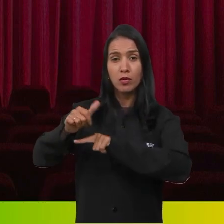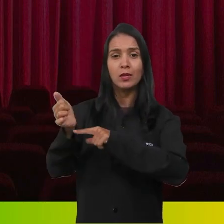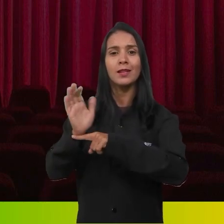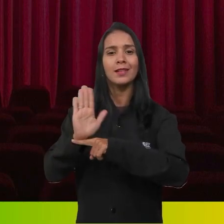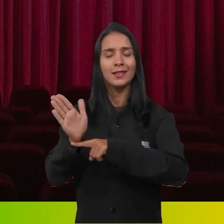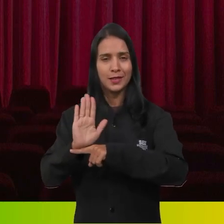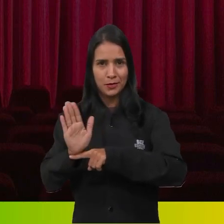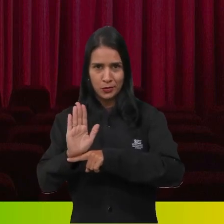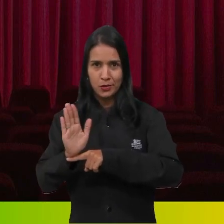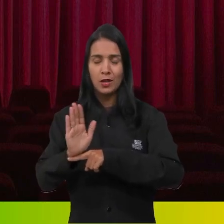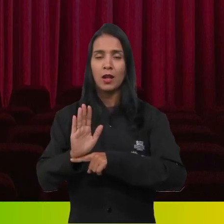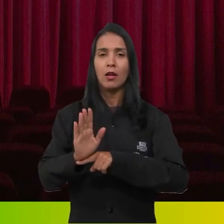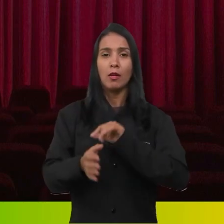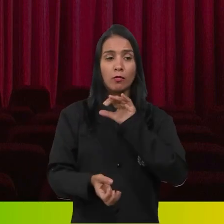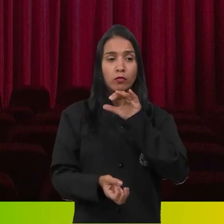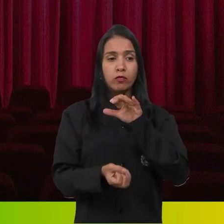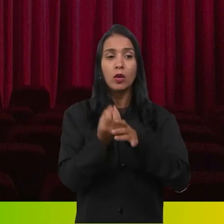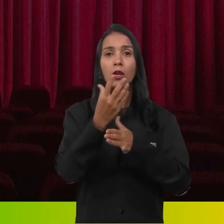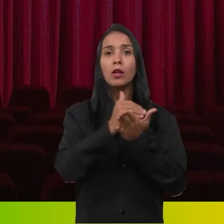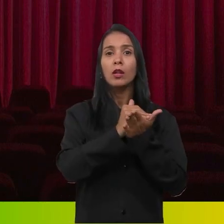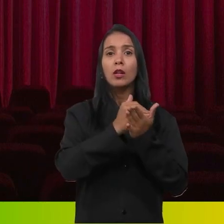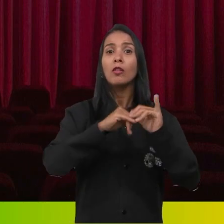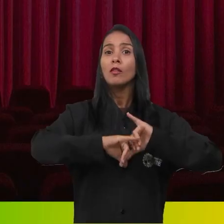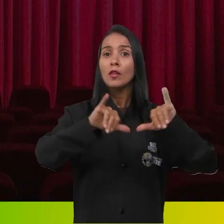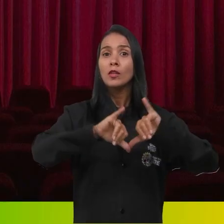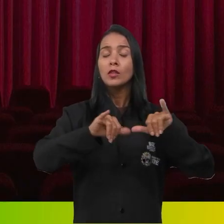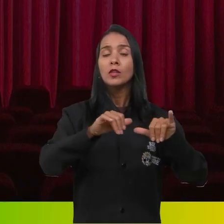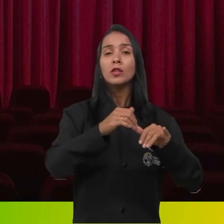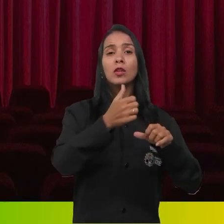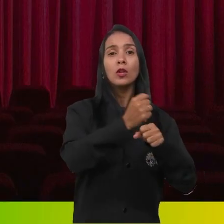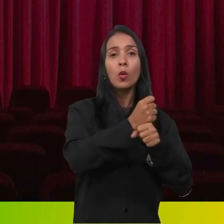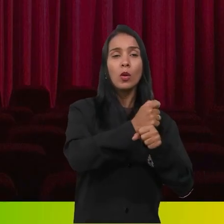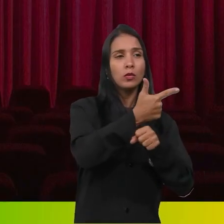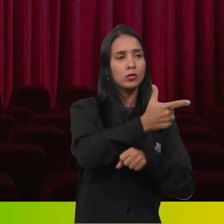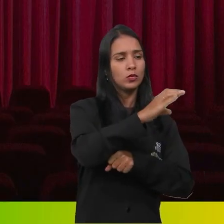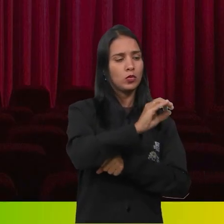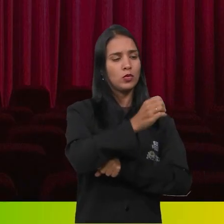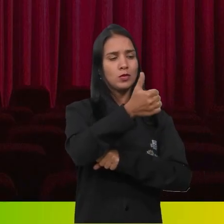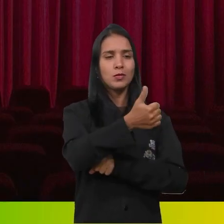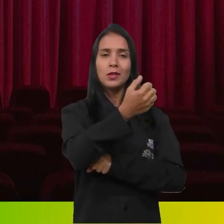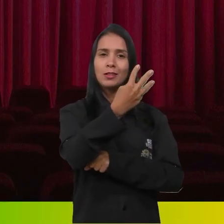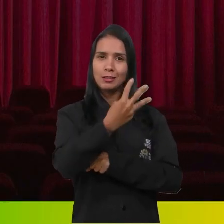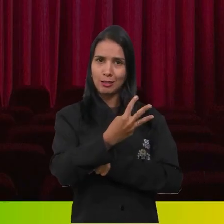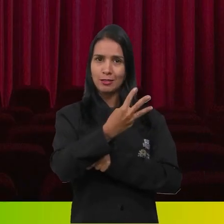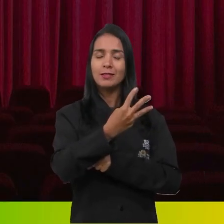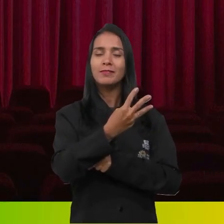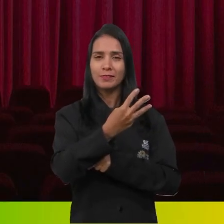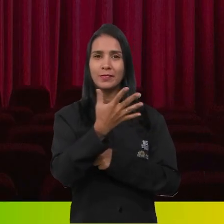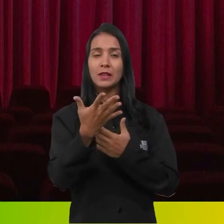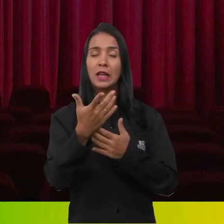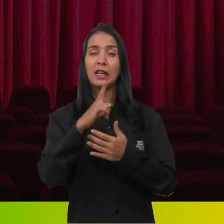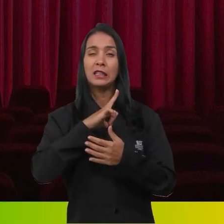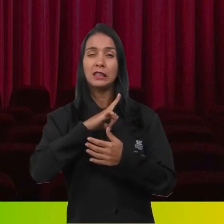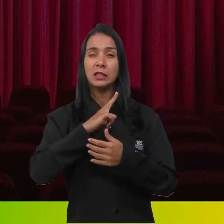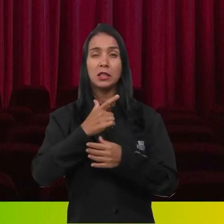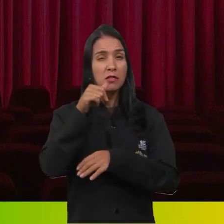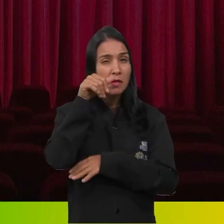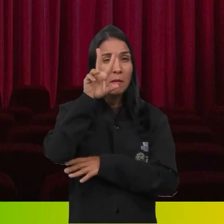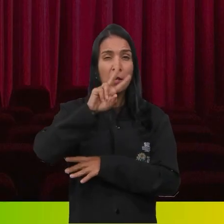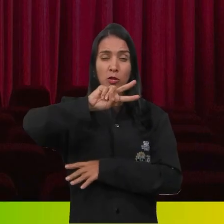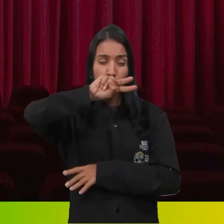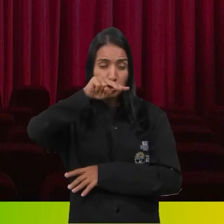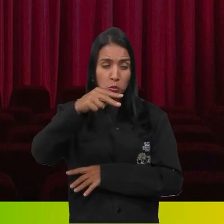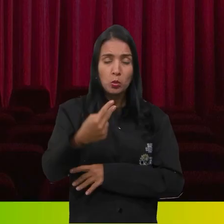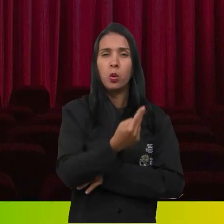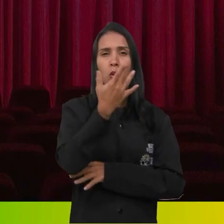lançado em 2013 no Brasil, atingiu aí uma marca de 2 milhões de espectadores em sua terceira semana